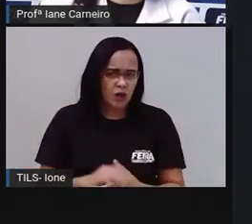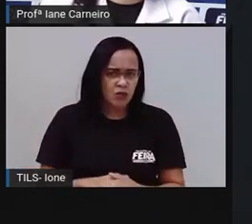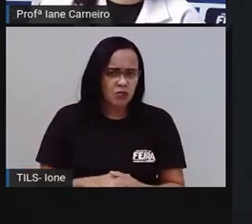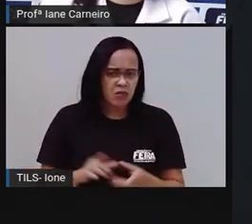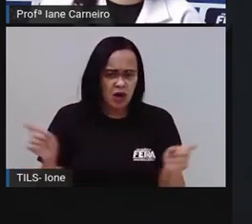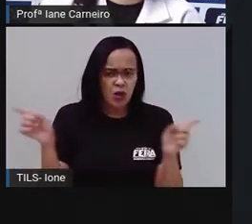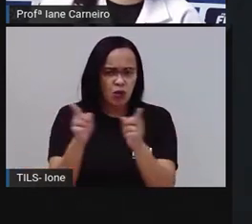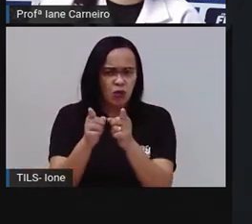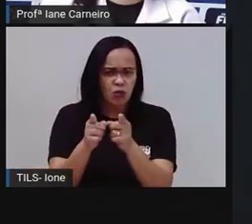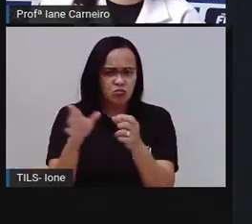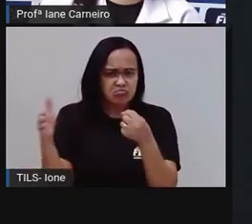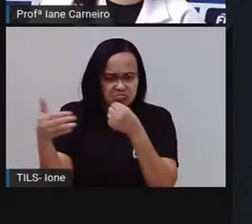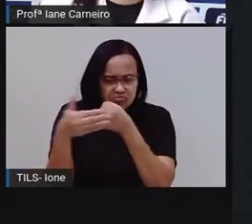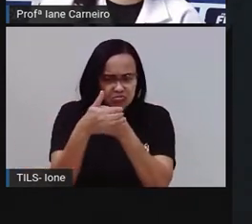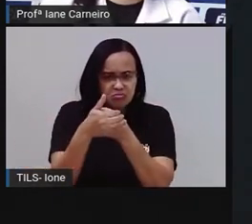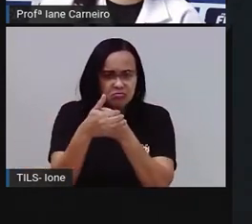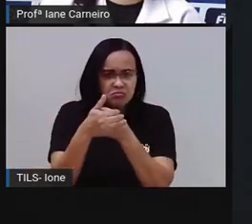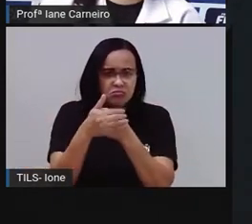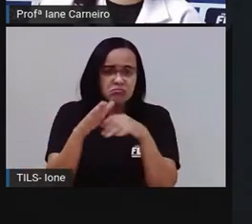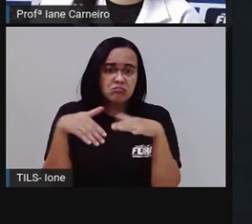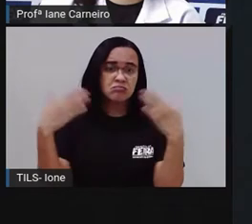esconde?